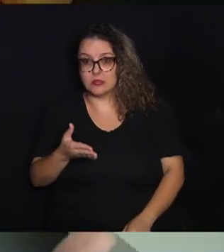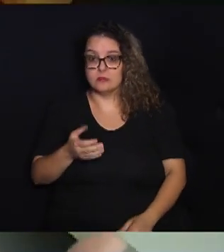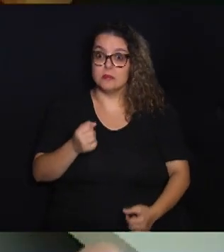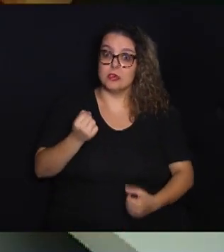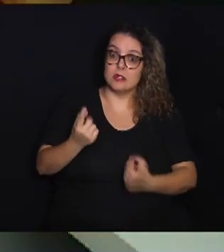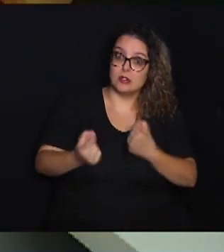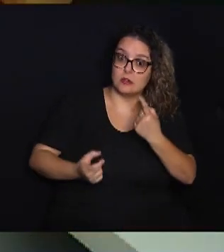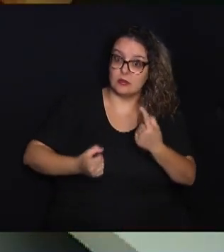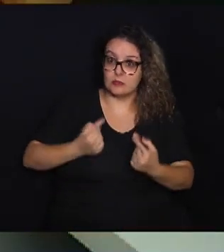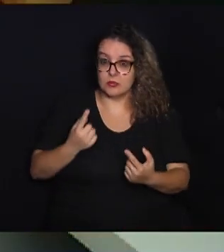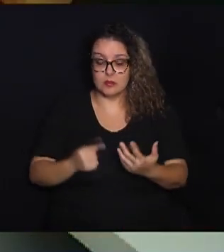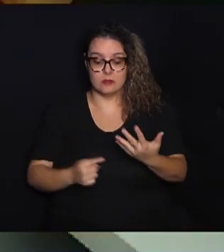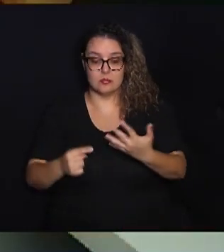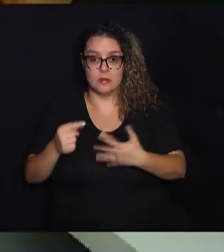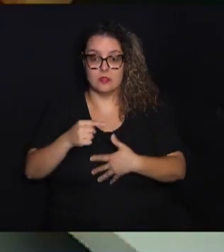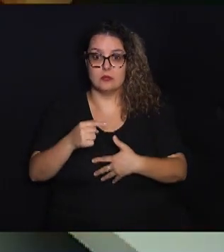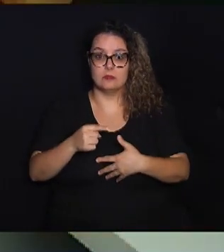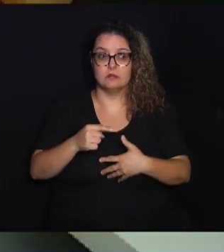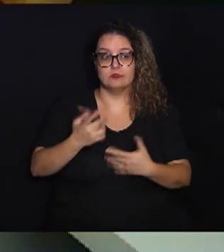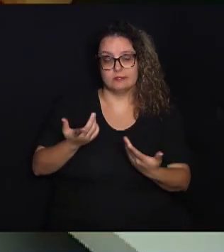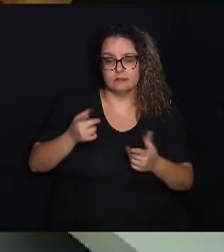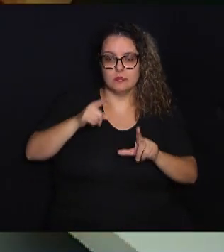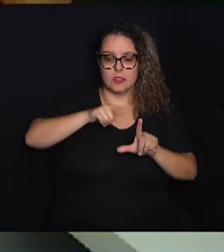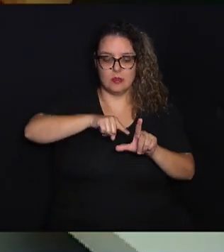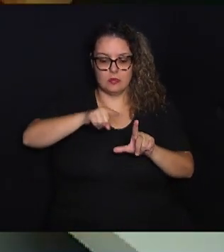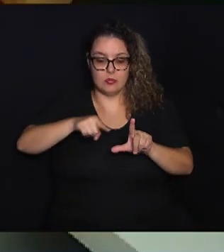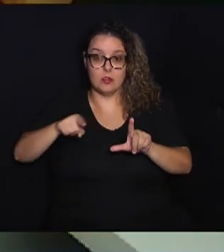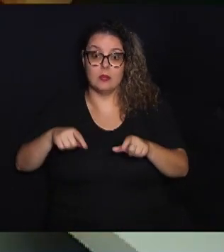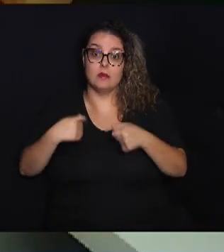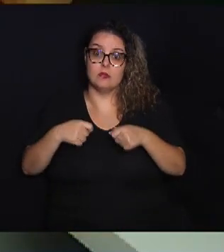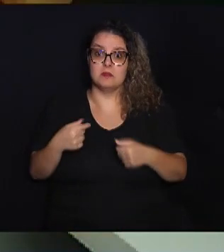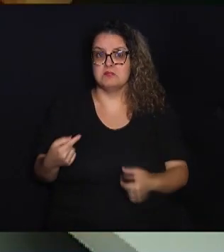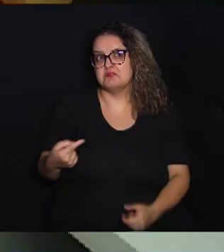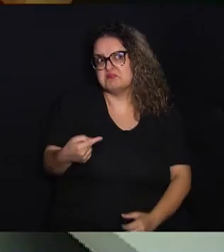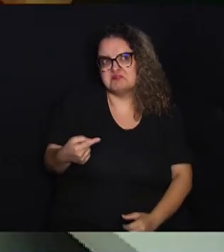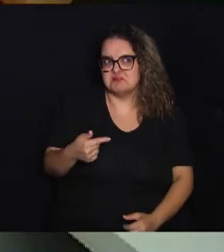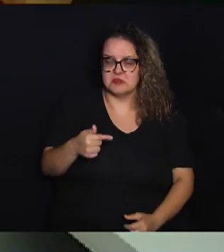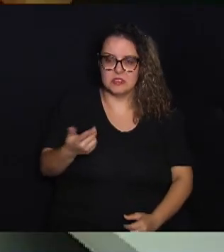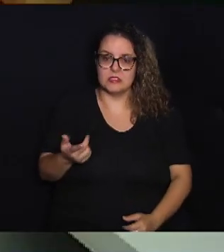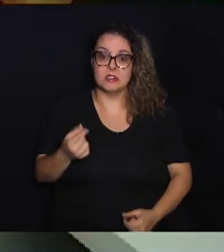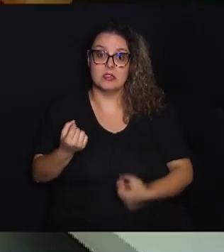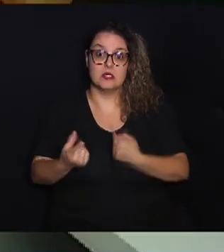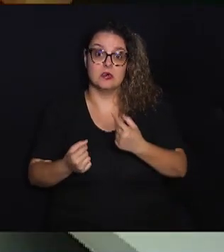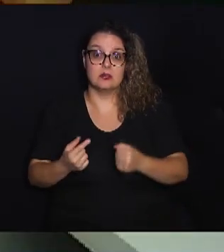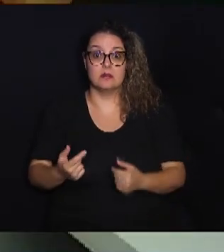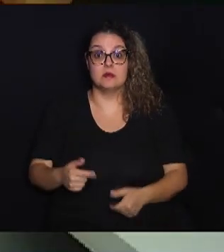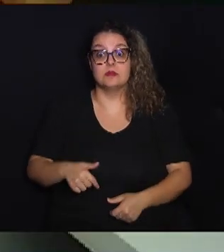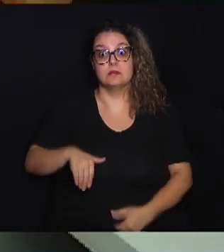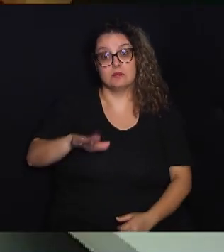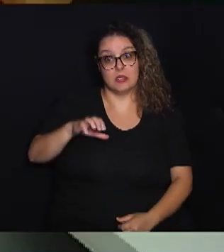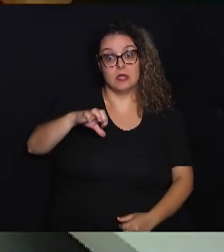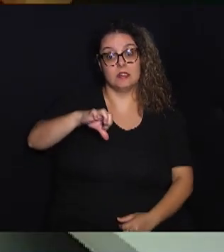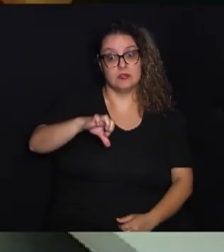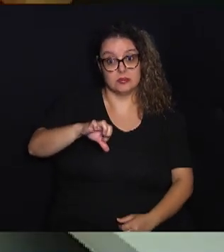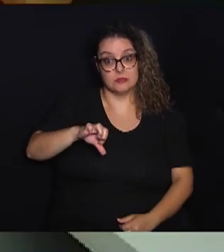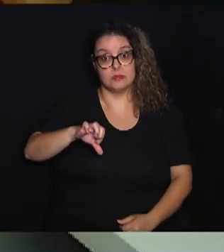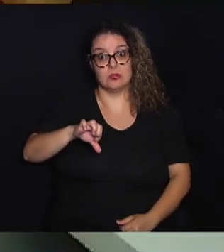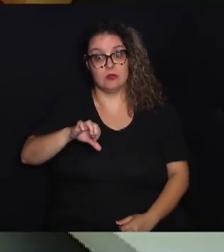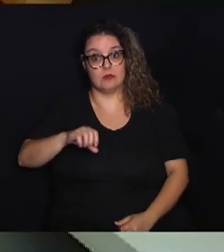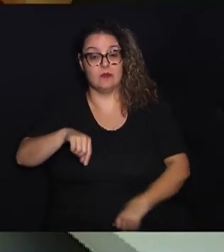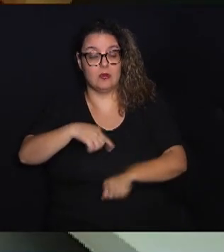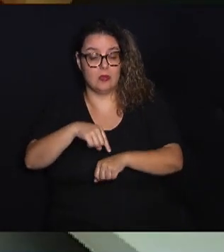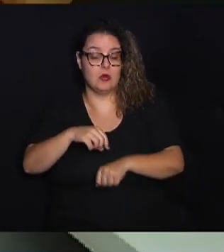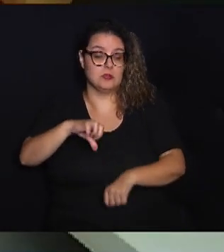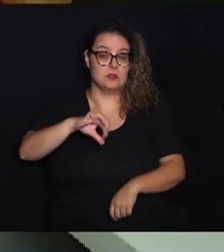alguns pontos extremos da curva, pessoas que vão precisar de menos de 7 horas e algumas que vão precisar de mais de 9, 9 e meia horas